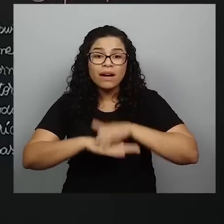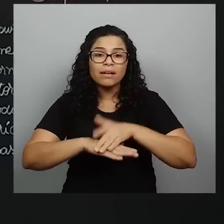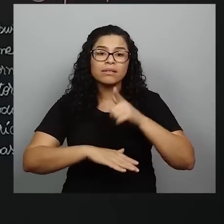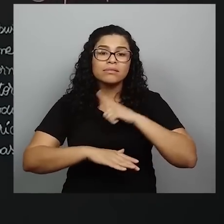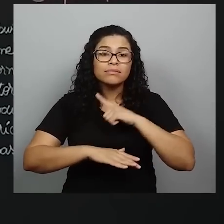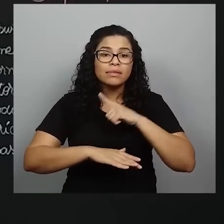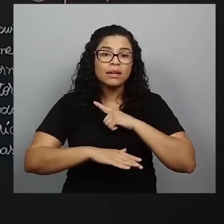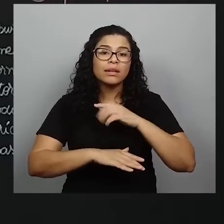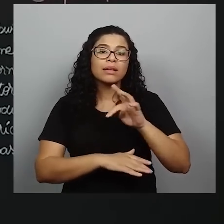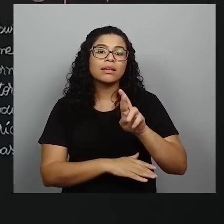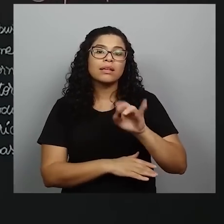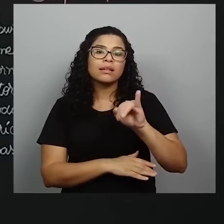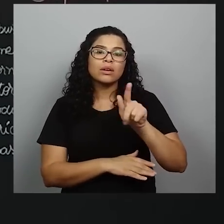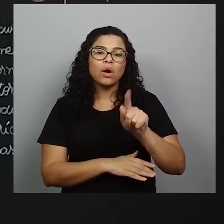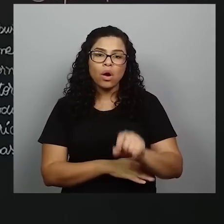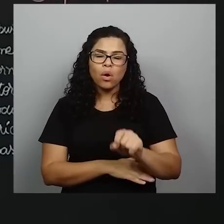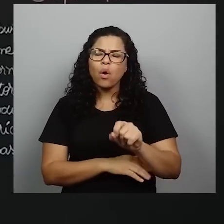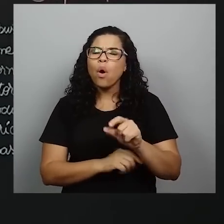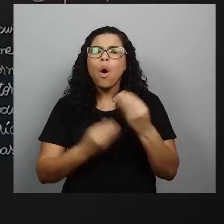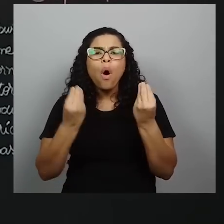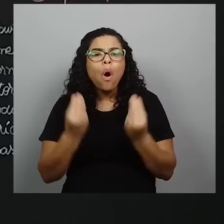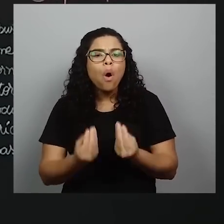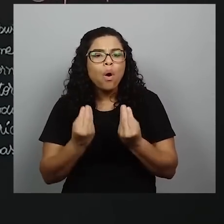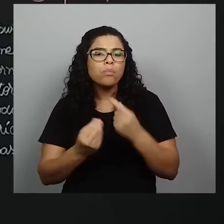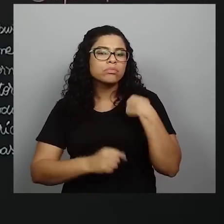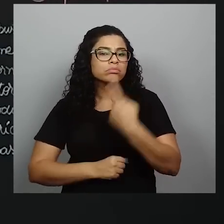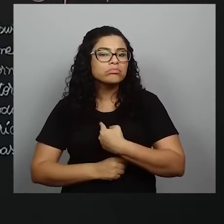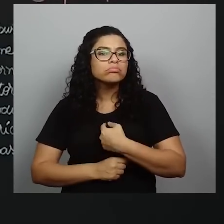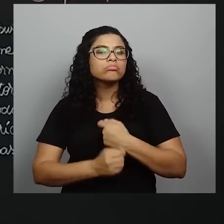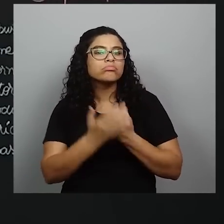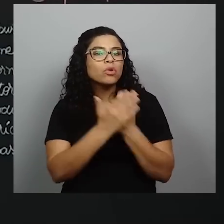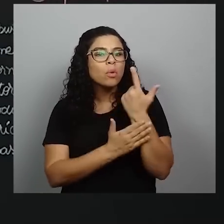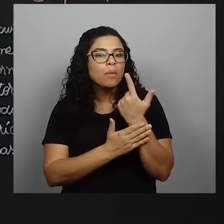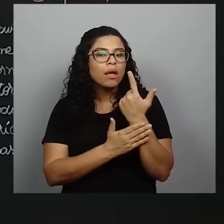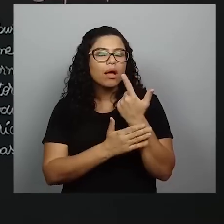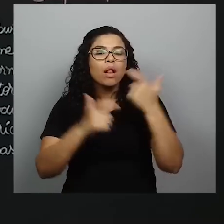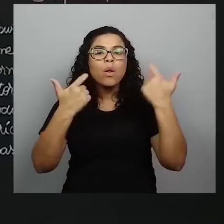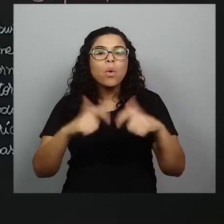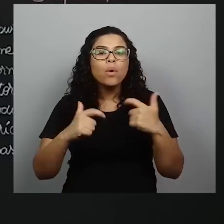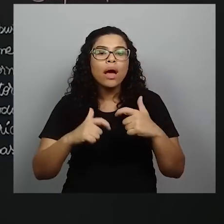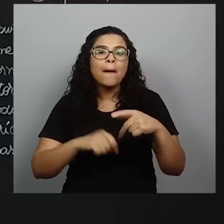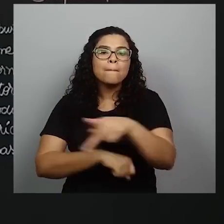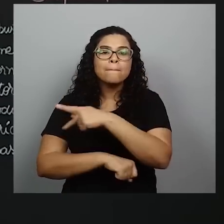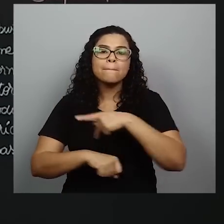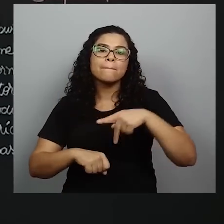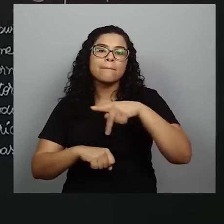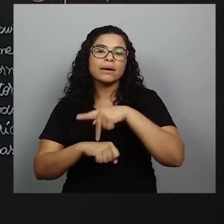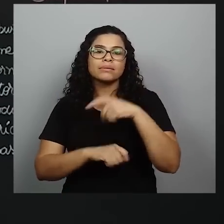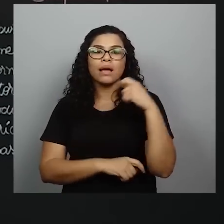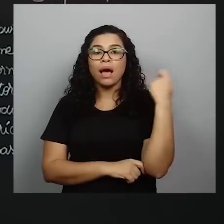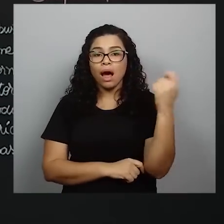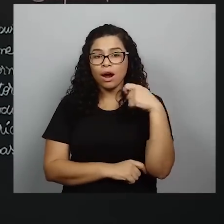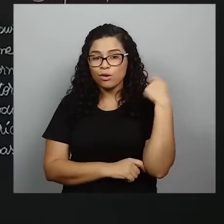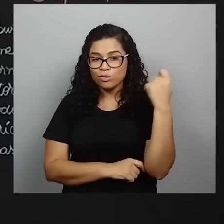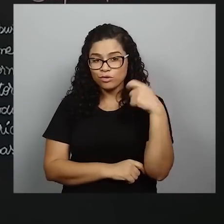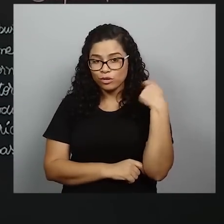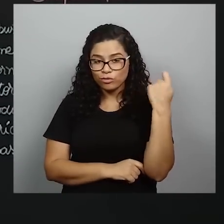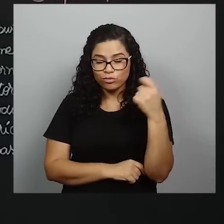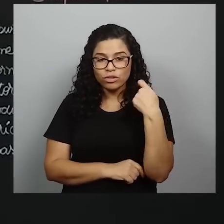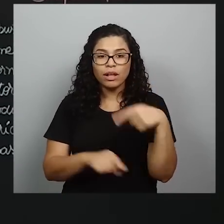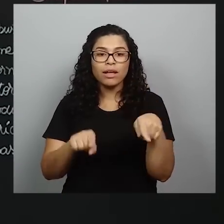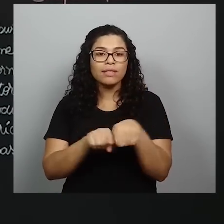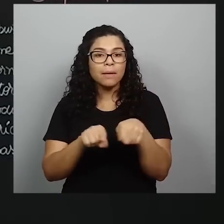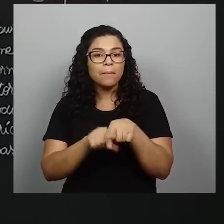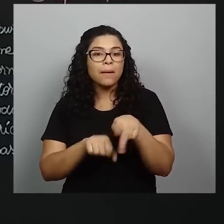vamos comprar esse trigo restante, então? Vamos comprar o trigo da Argentina e do Uruguai, que são